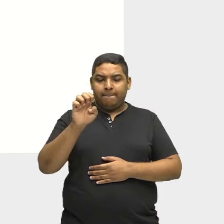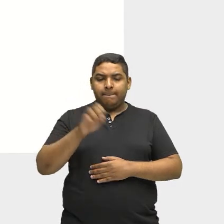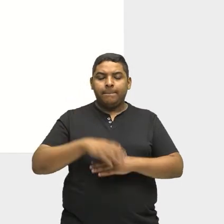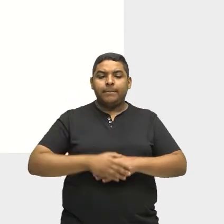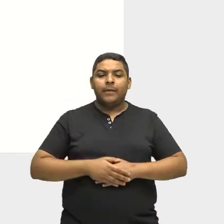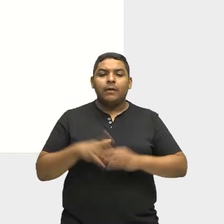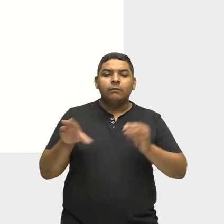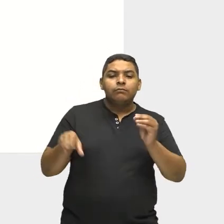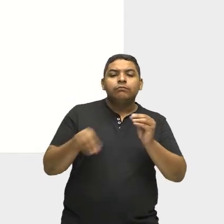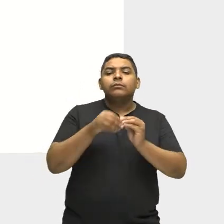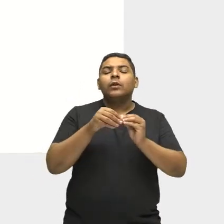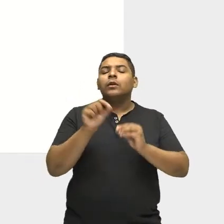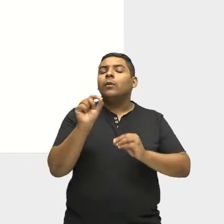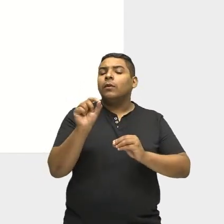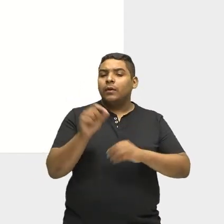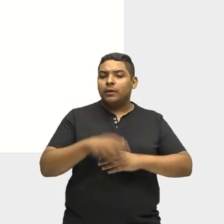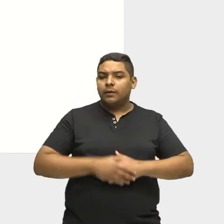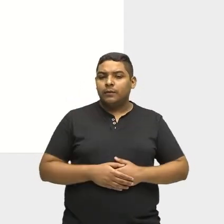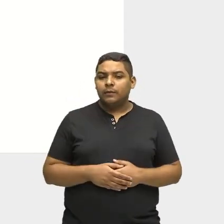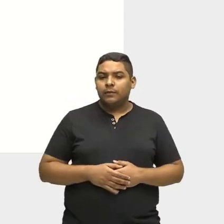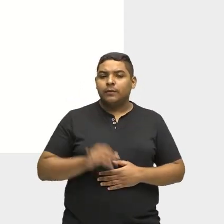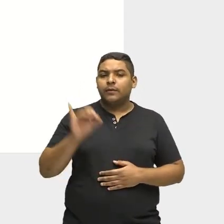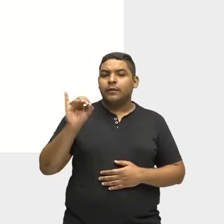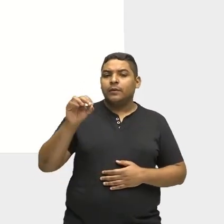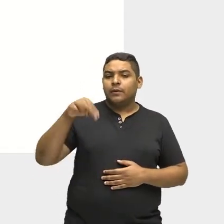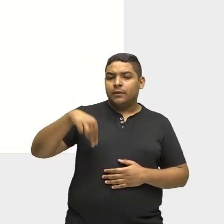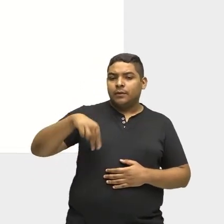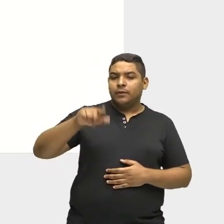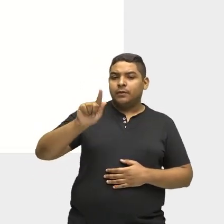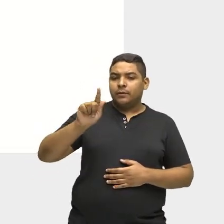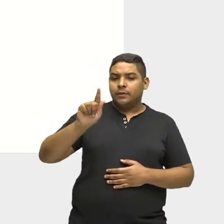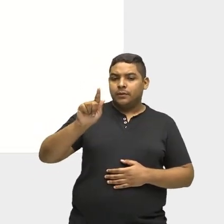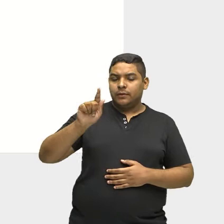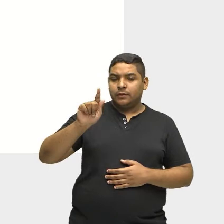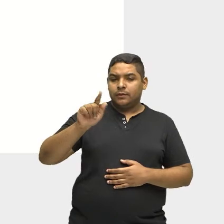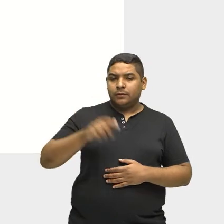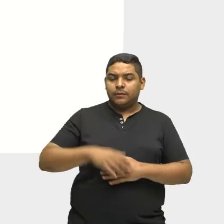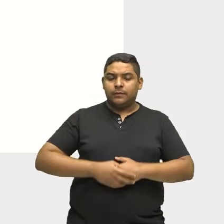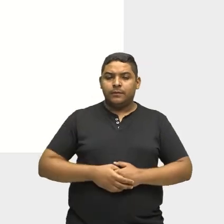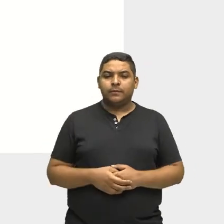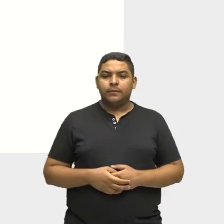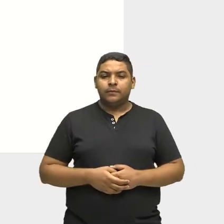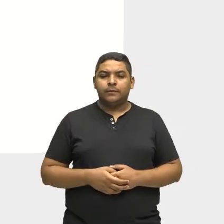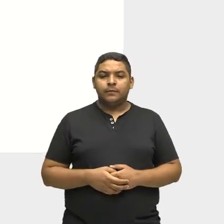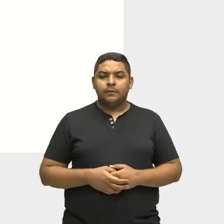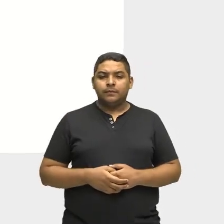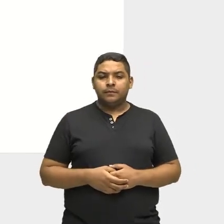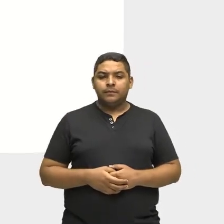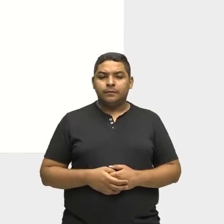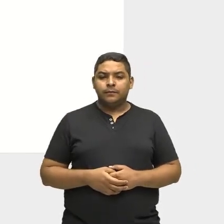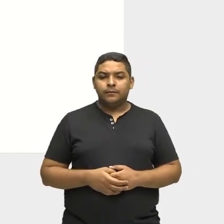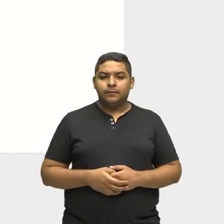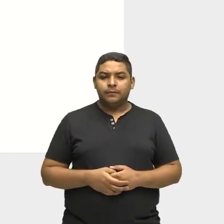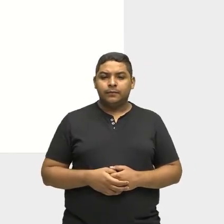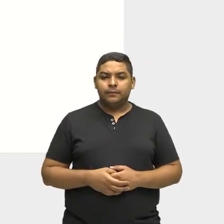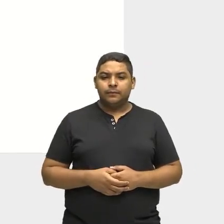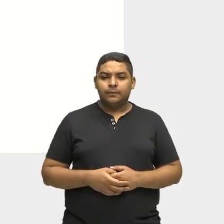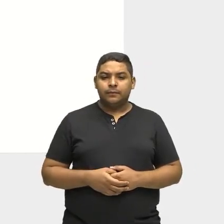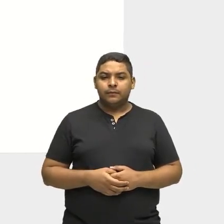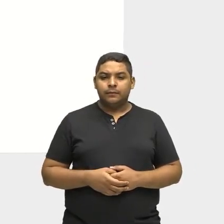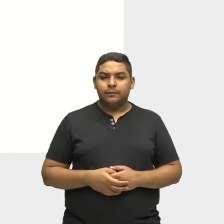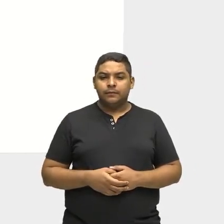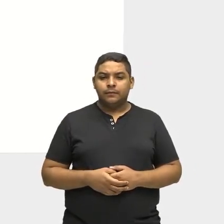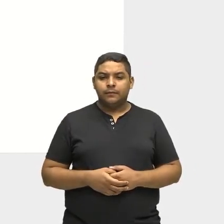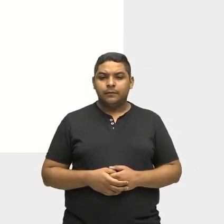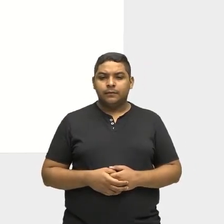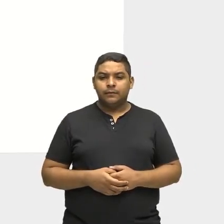dele eu vou colocar o quê, people? Vou colocar o ing. Dancing. They are dancing balé.